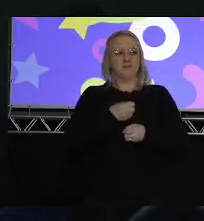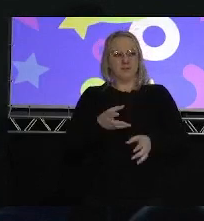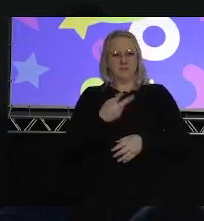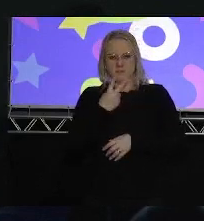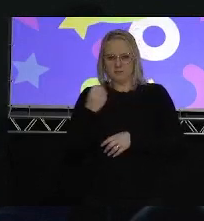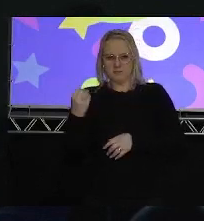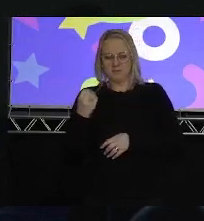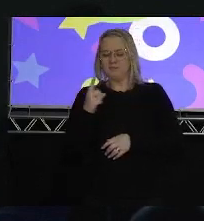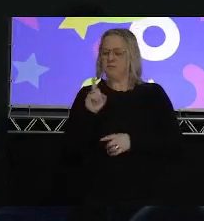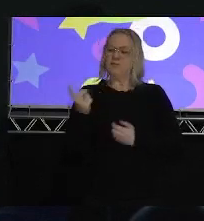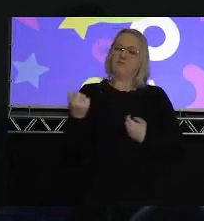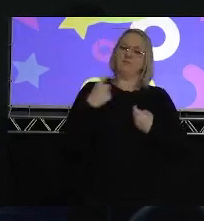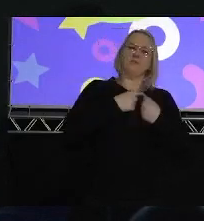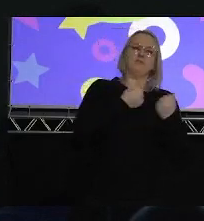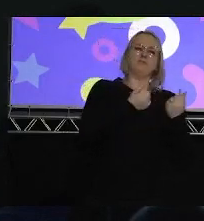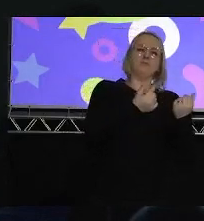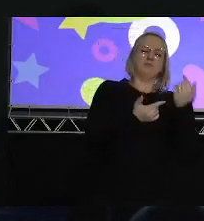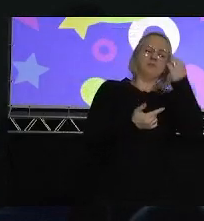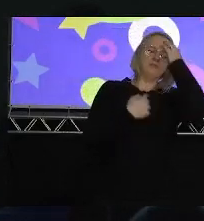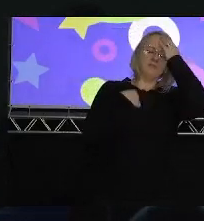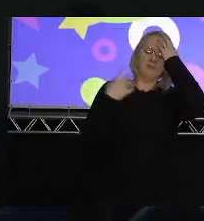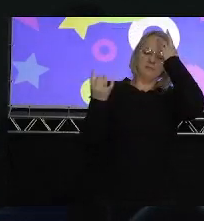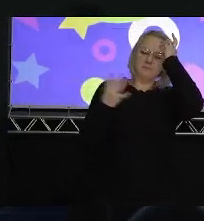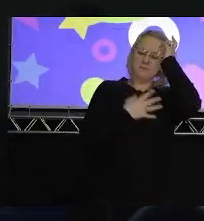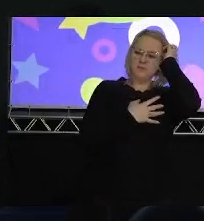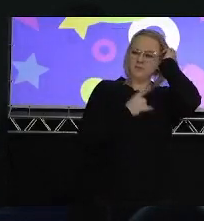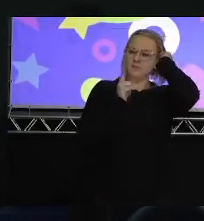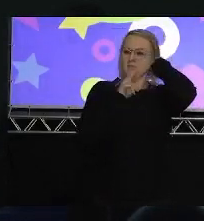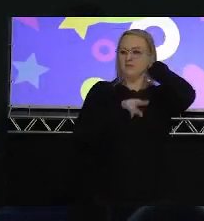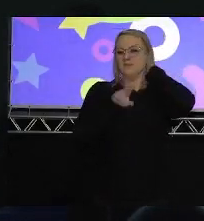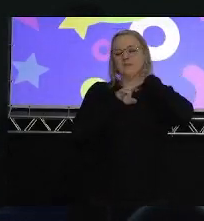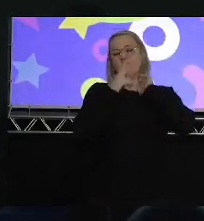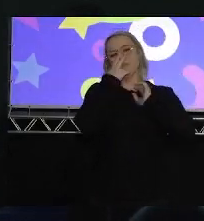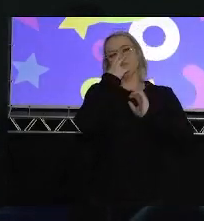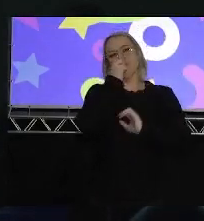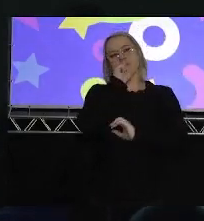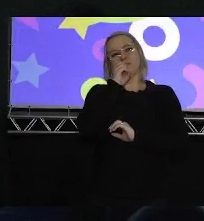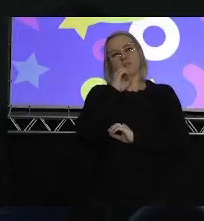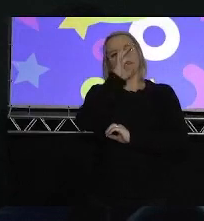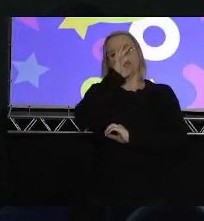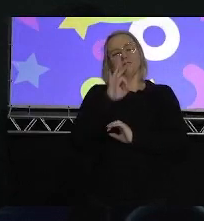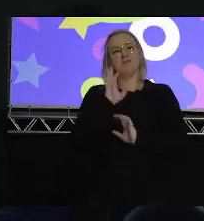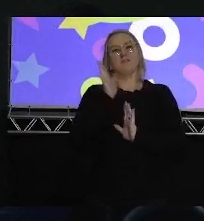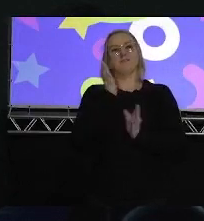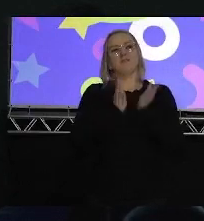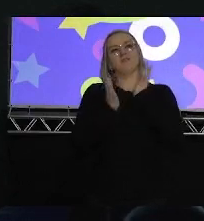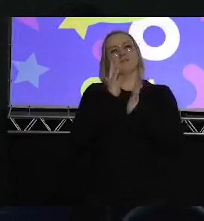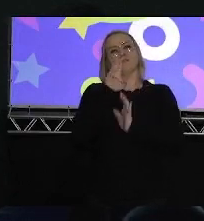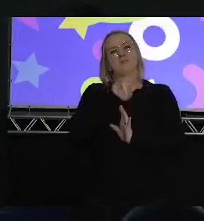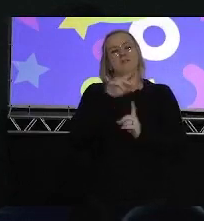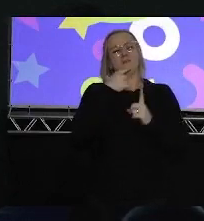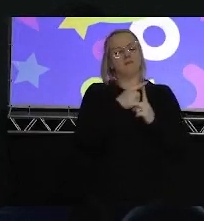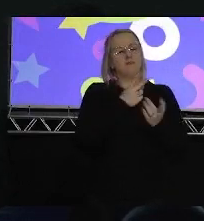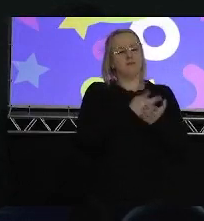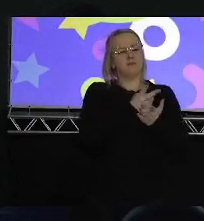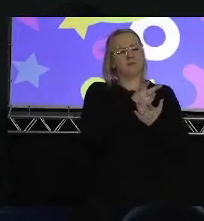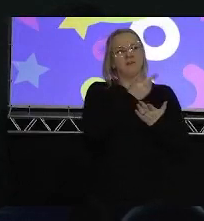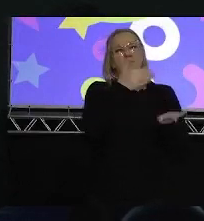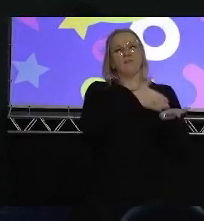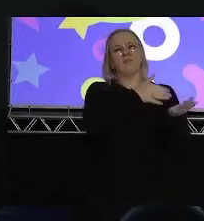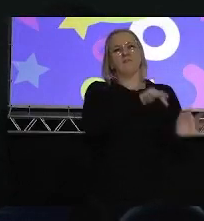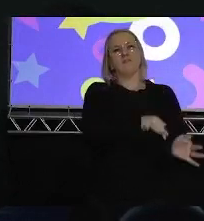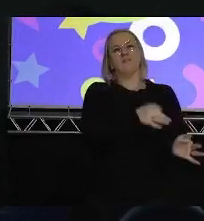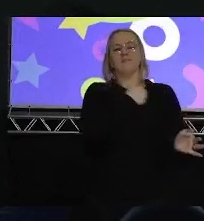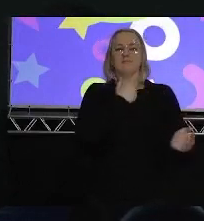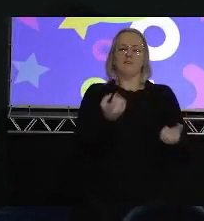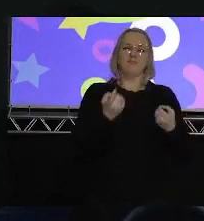Não, devolve o dinheiro. Está pronto, fizemos 80% que tinha para fazer e já atendeu o usuário. Para que continuar aí até o final? Bota